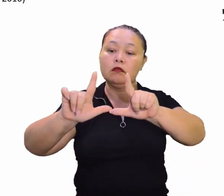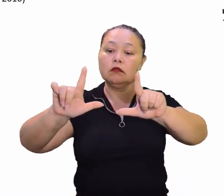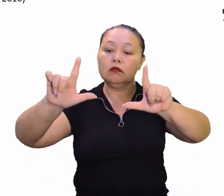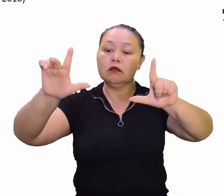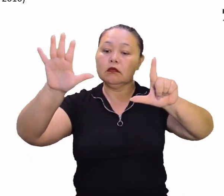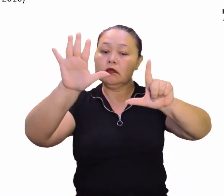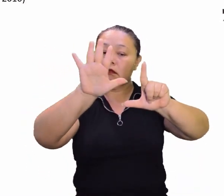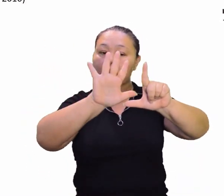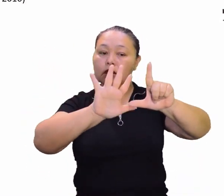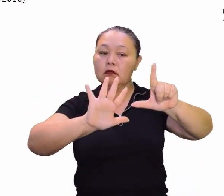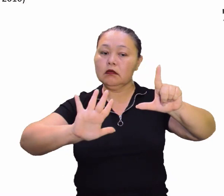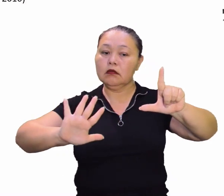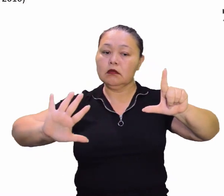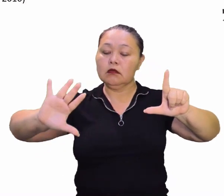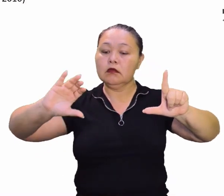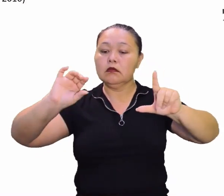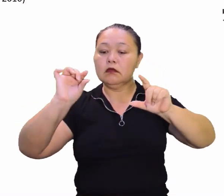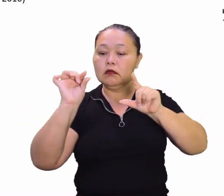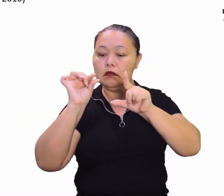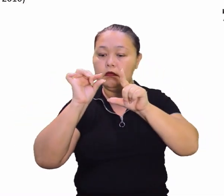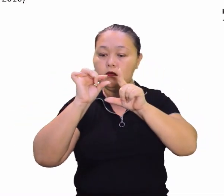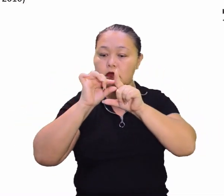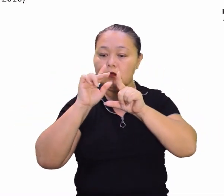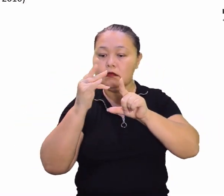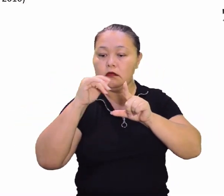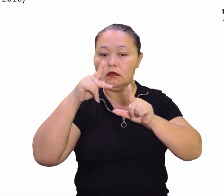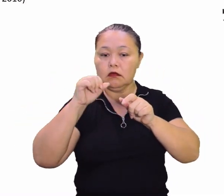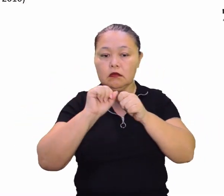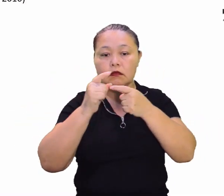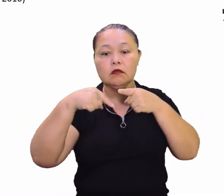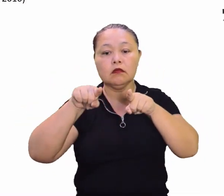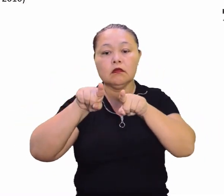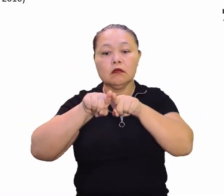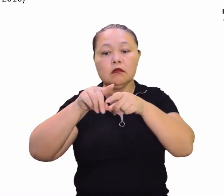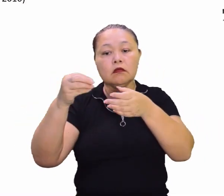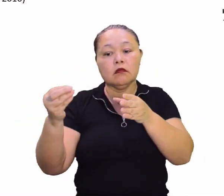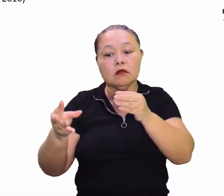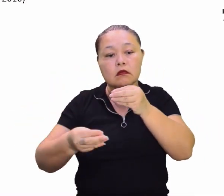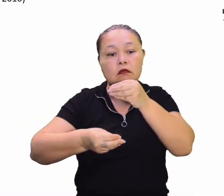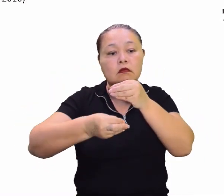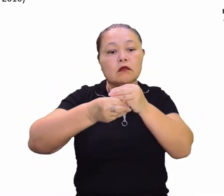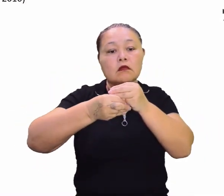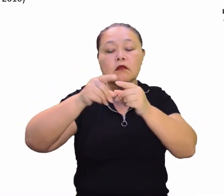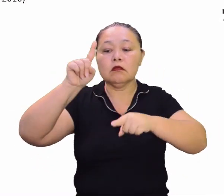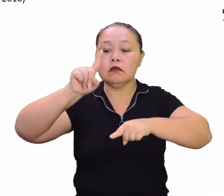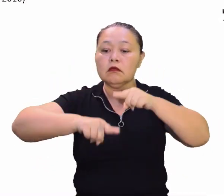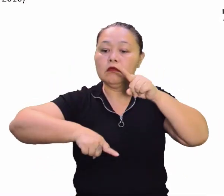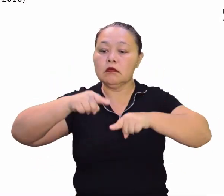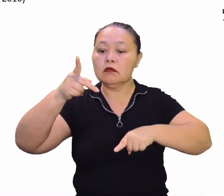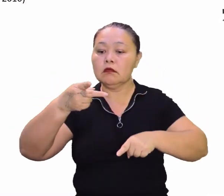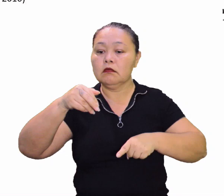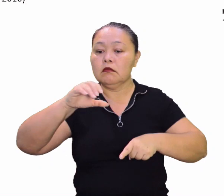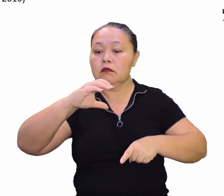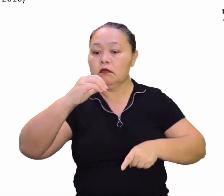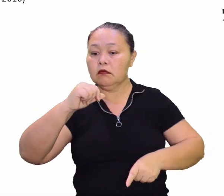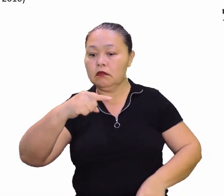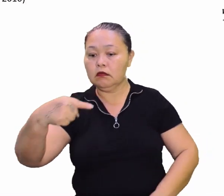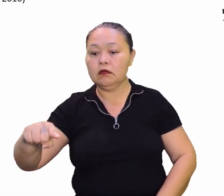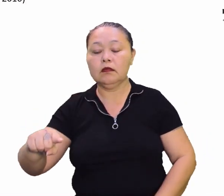tela plana, chips, circuitos integrados e instrumentos de precisão.